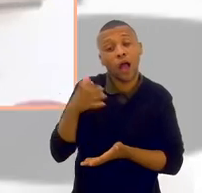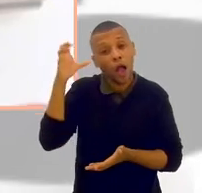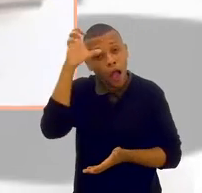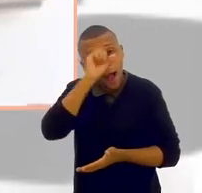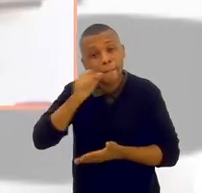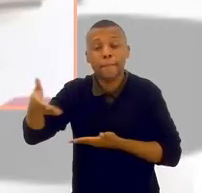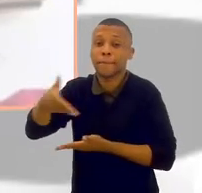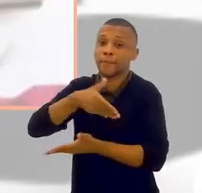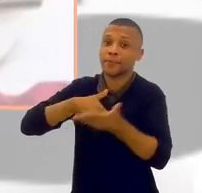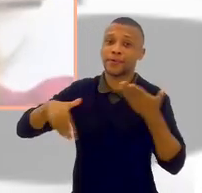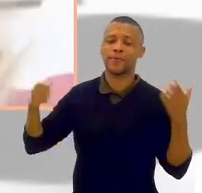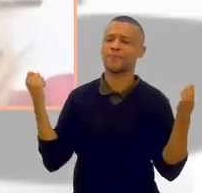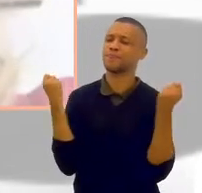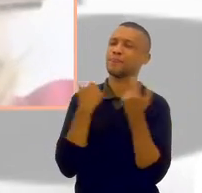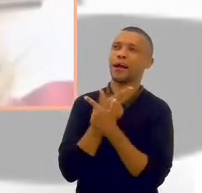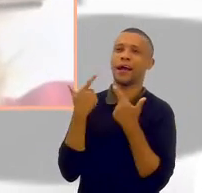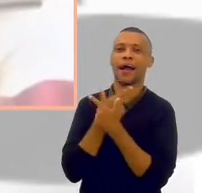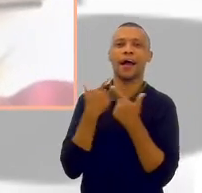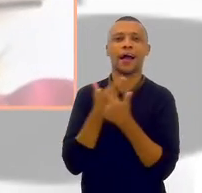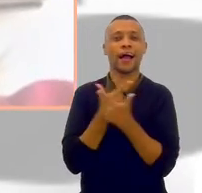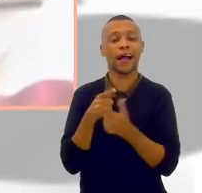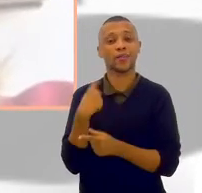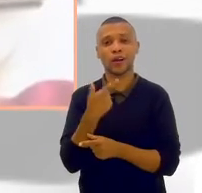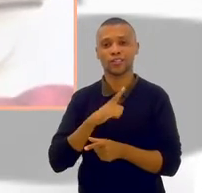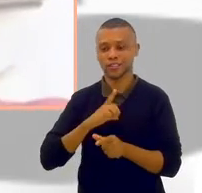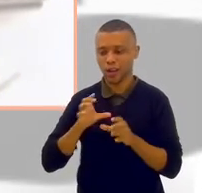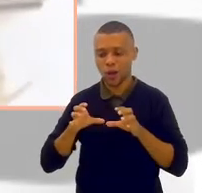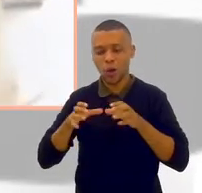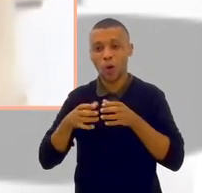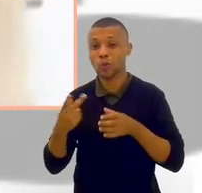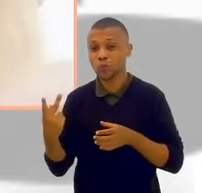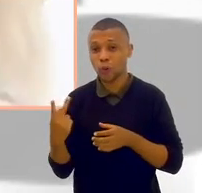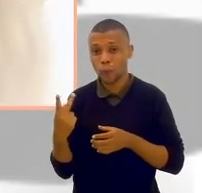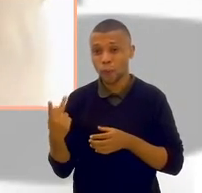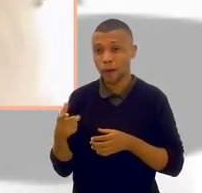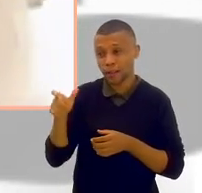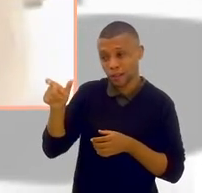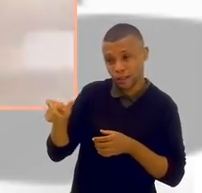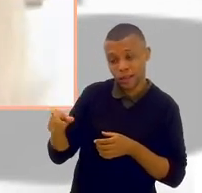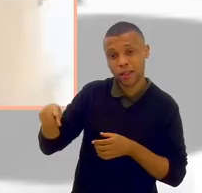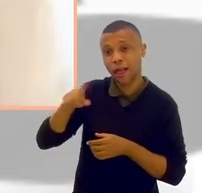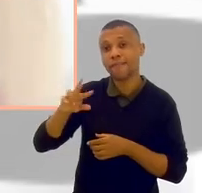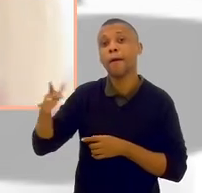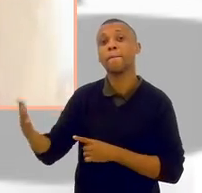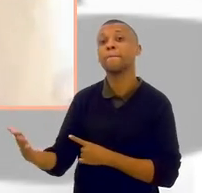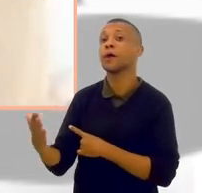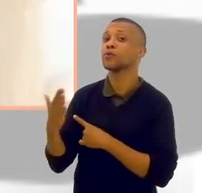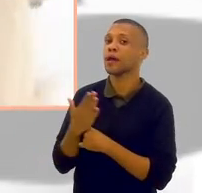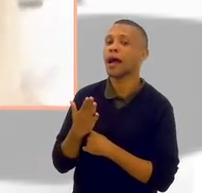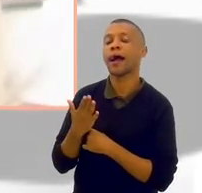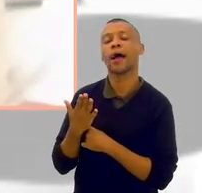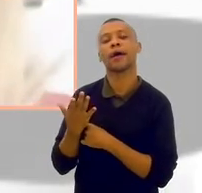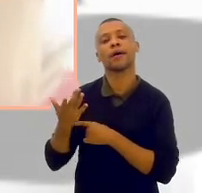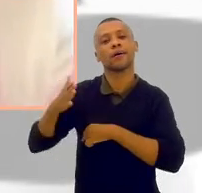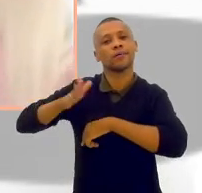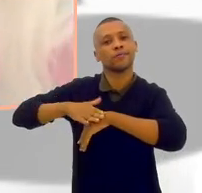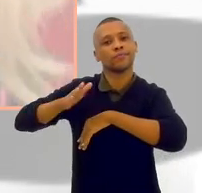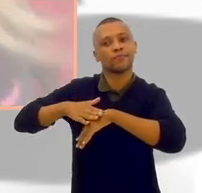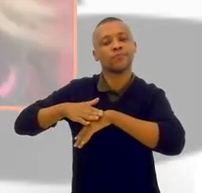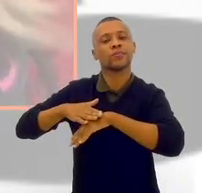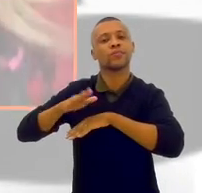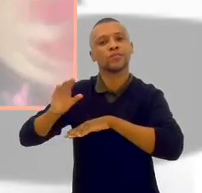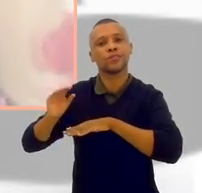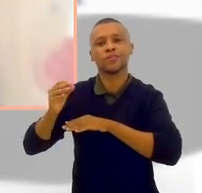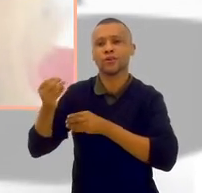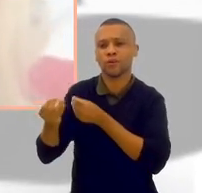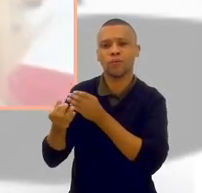para aprender. E eles riam muito, quer dizer, a gente formava grupo, eu dizia que eles eram os novinhos, ia me ajudar muito na parte até